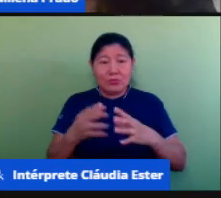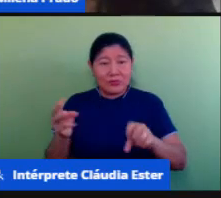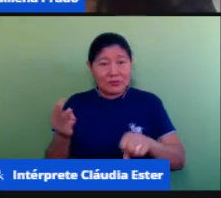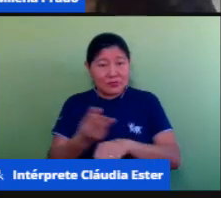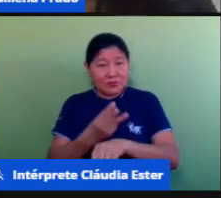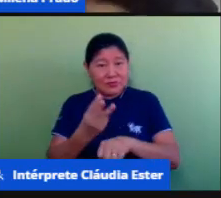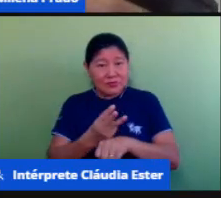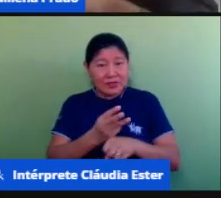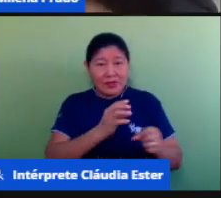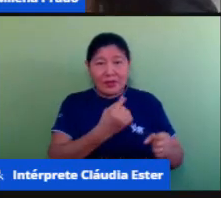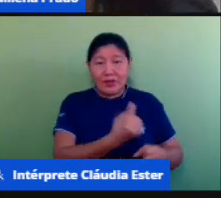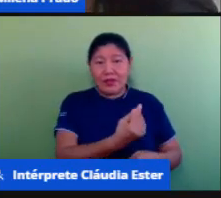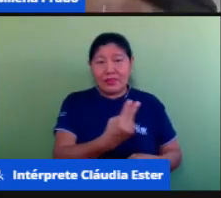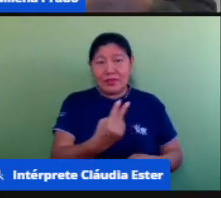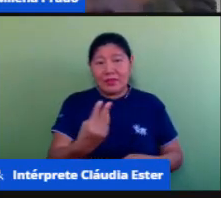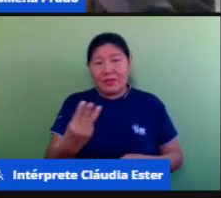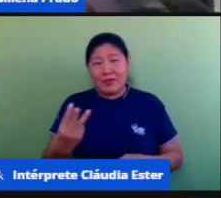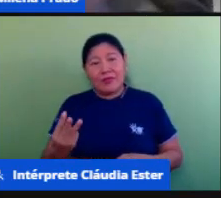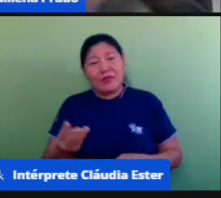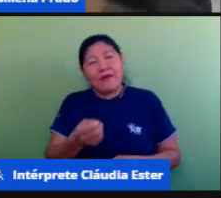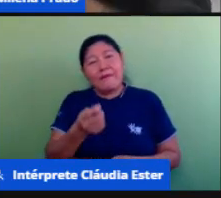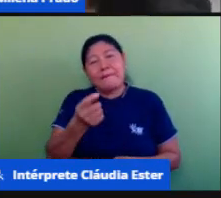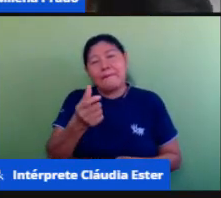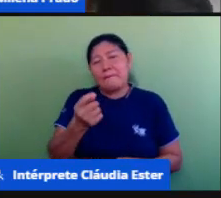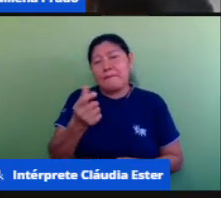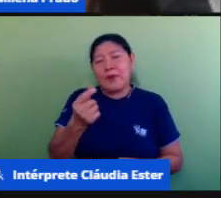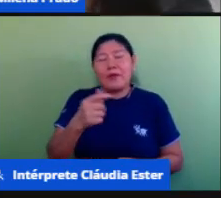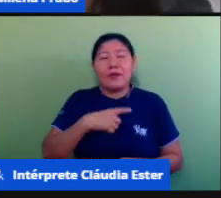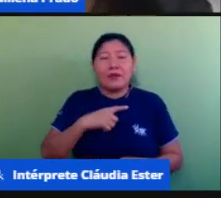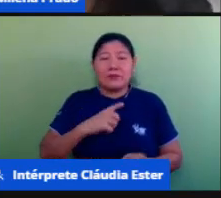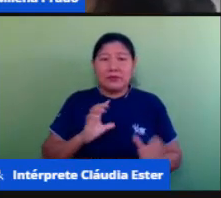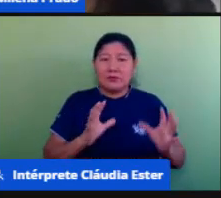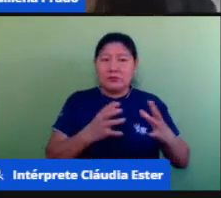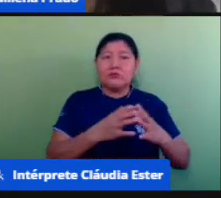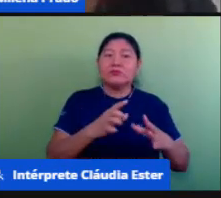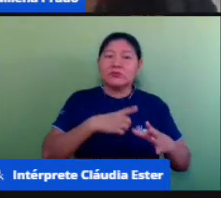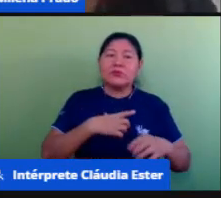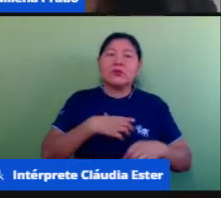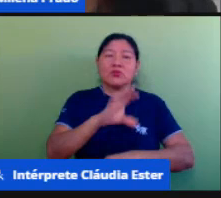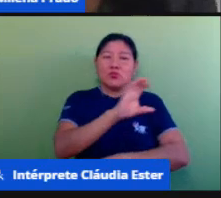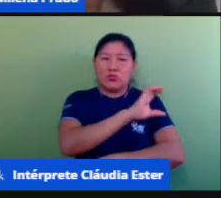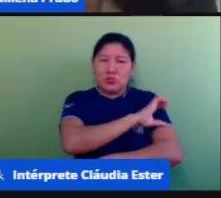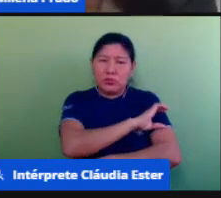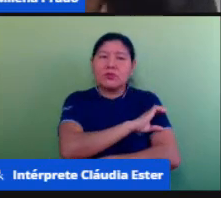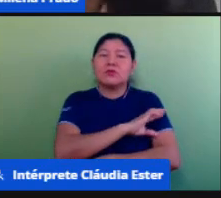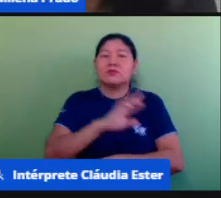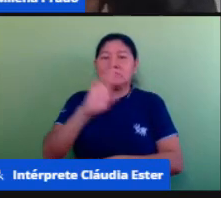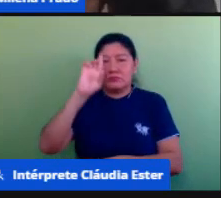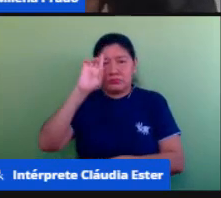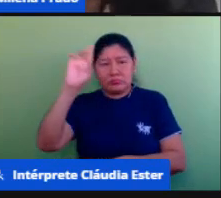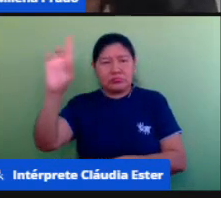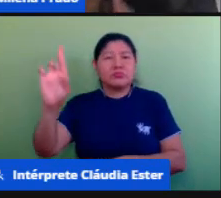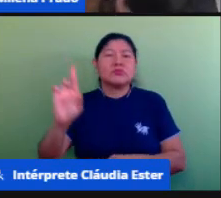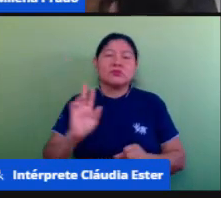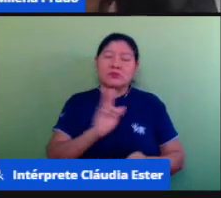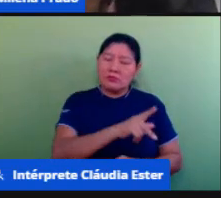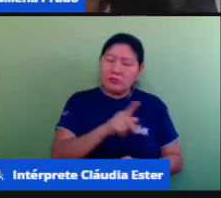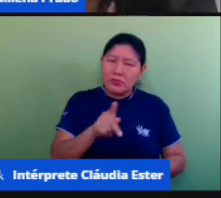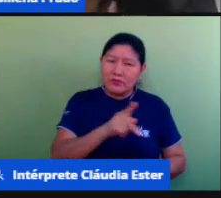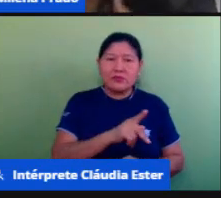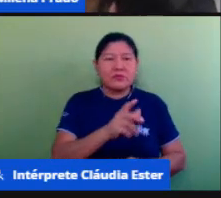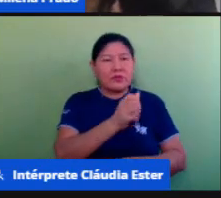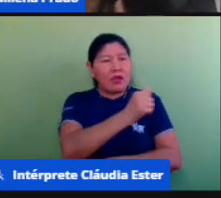grupo está a direção, está a equipe técnica, estão os professores, e a gente também tentou manter o